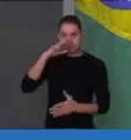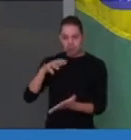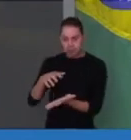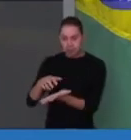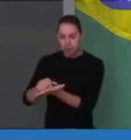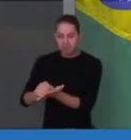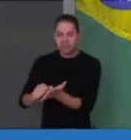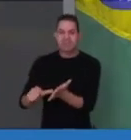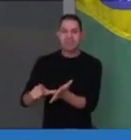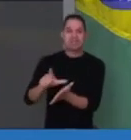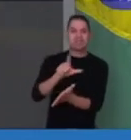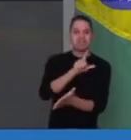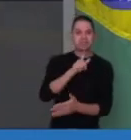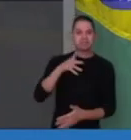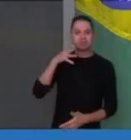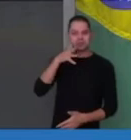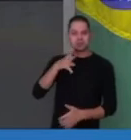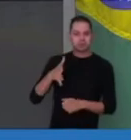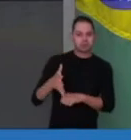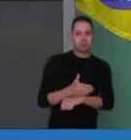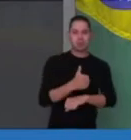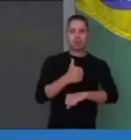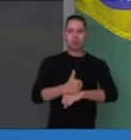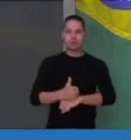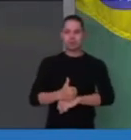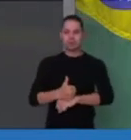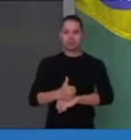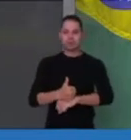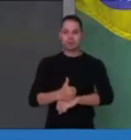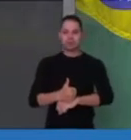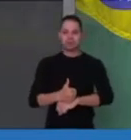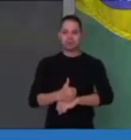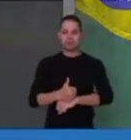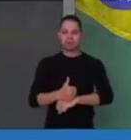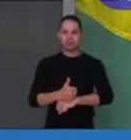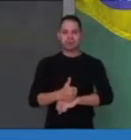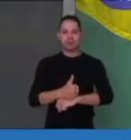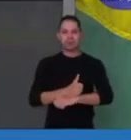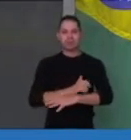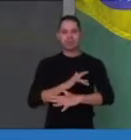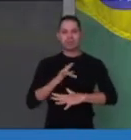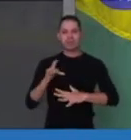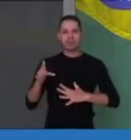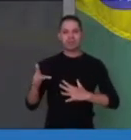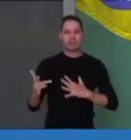discurso do golpe já estava em todas as páginas